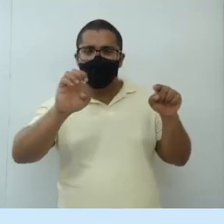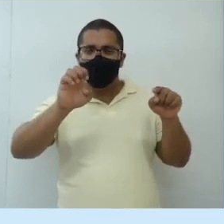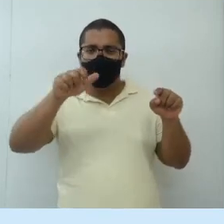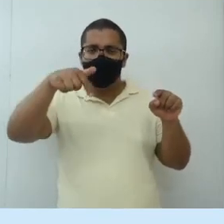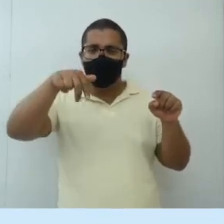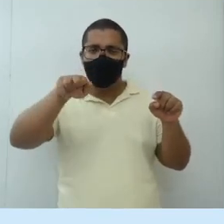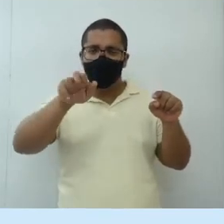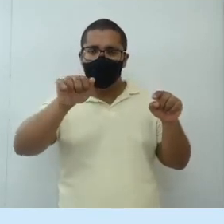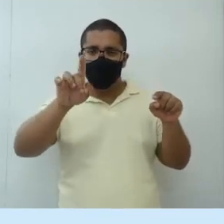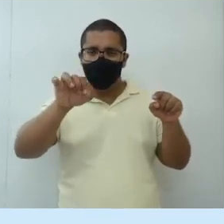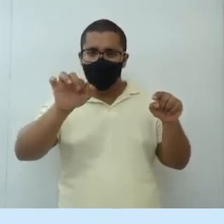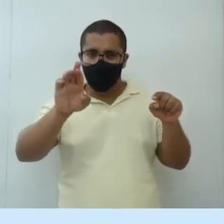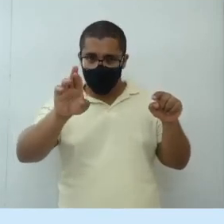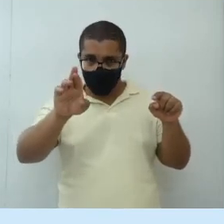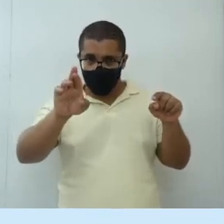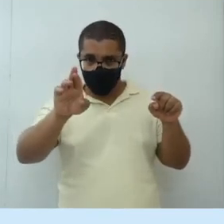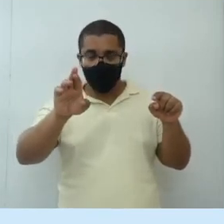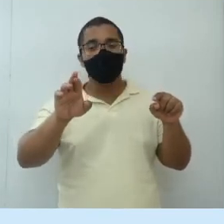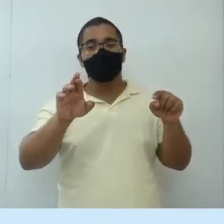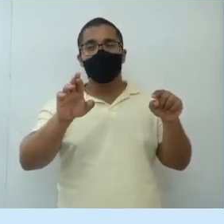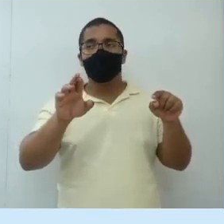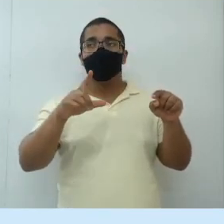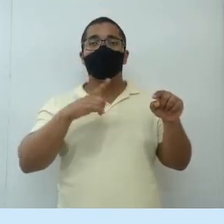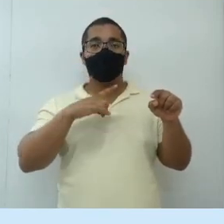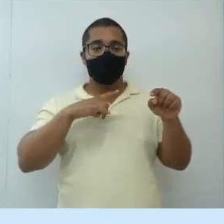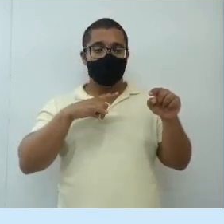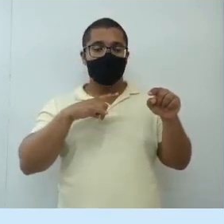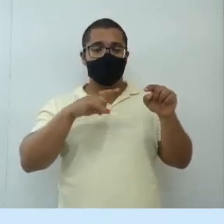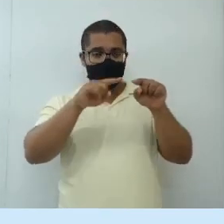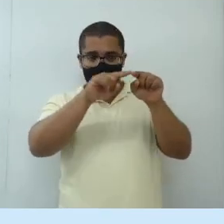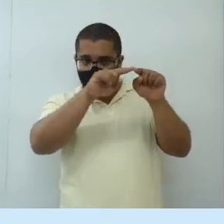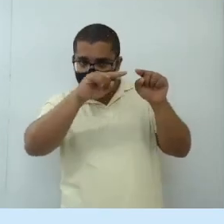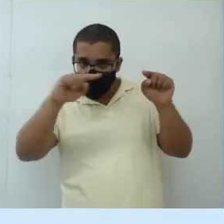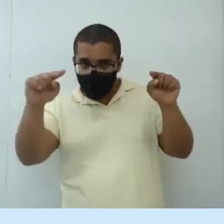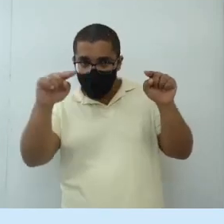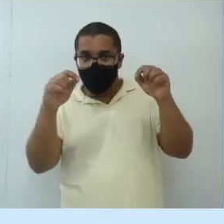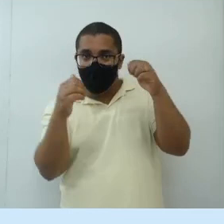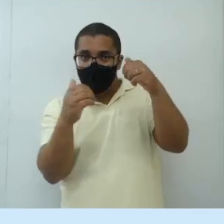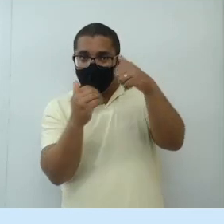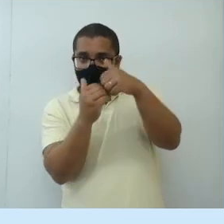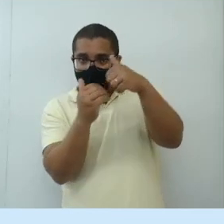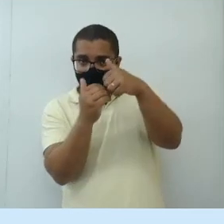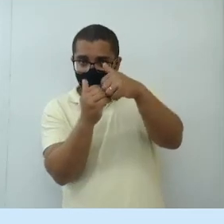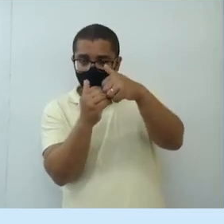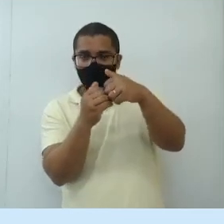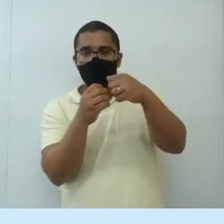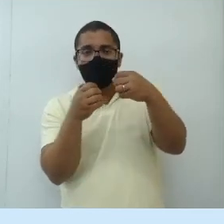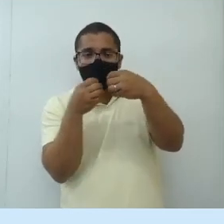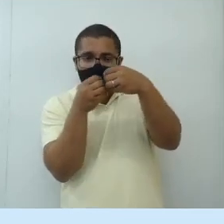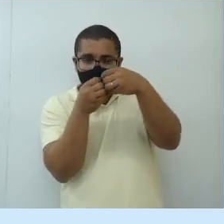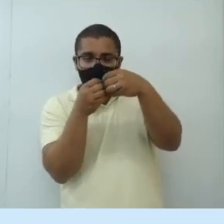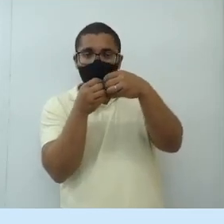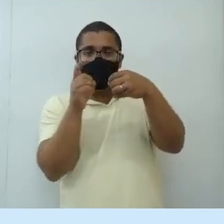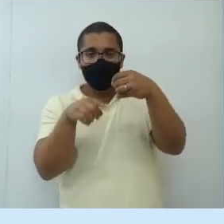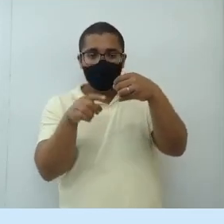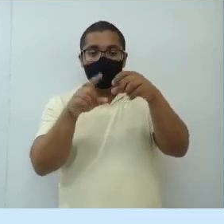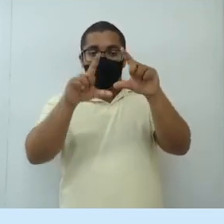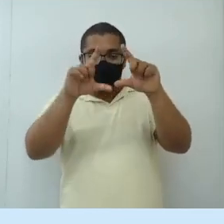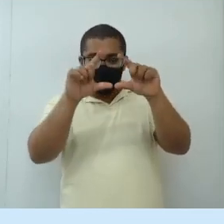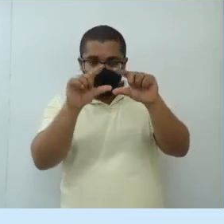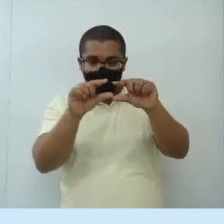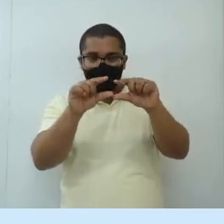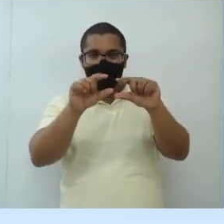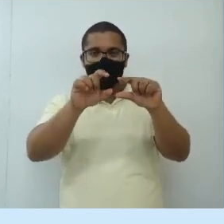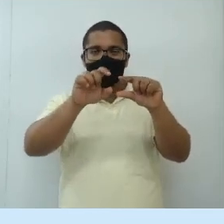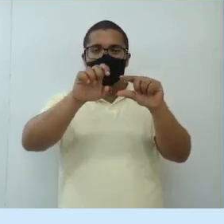próximo ao colo curto mais próximo ao a linha do Equador menor será a latitude